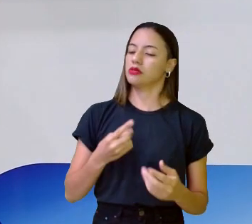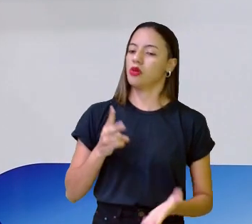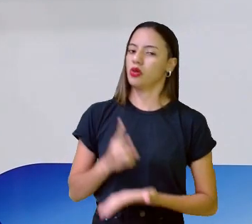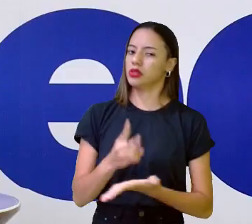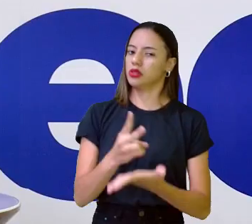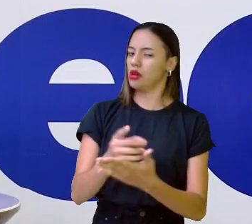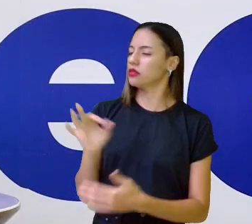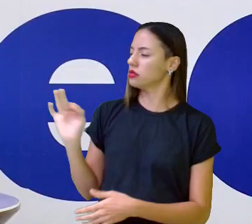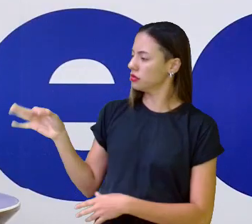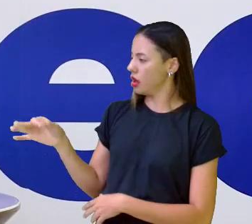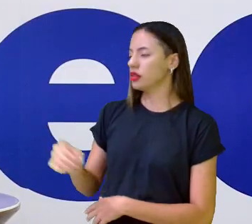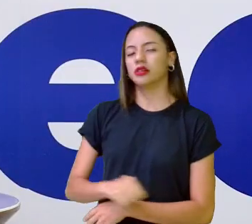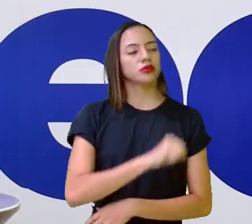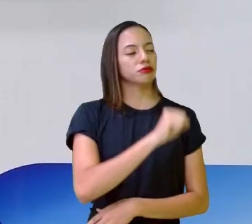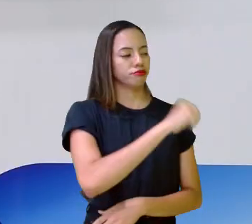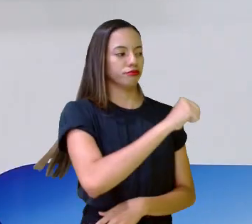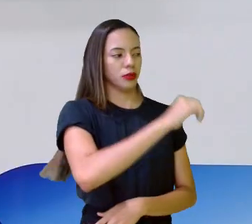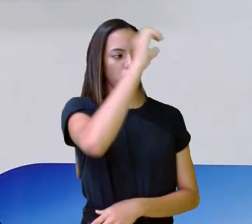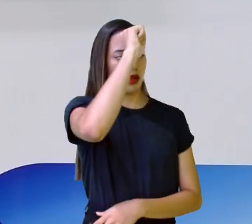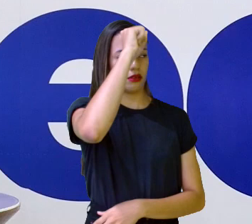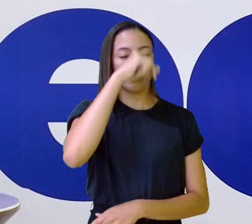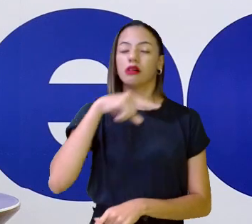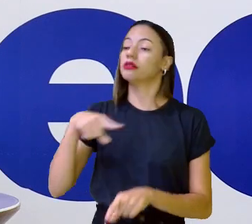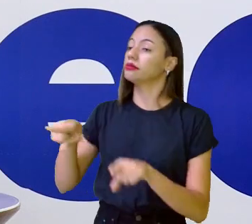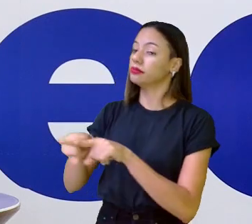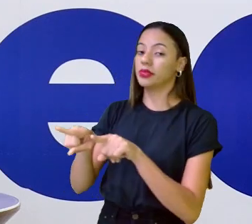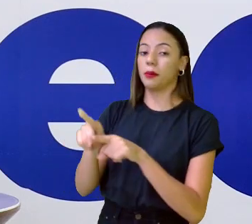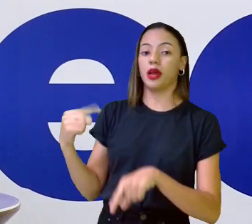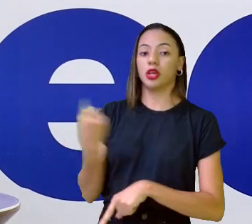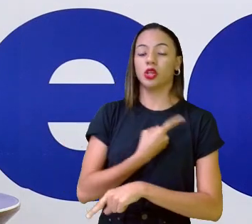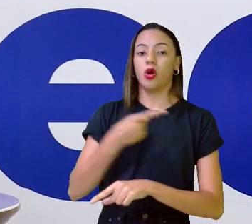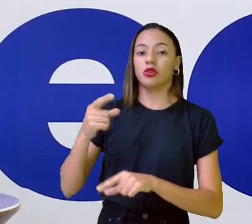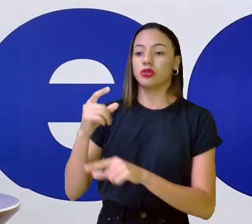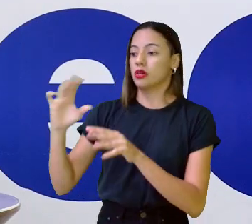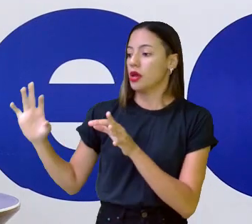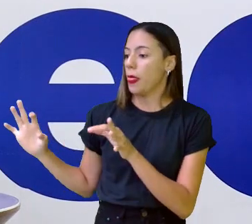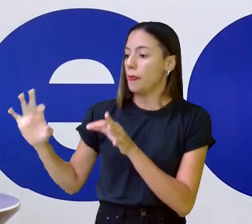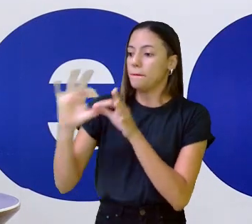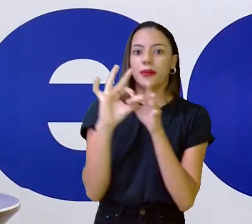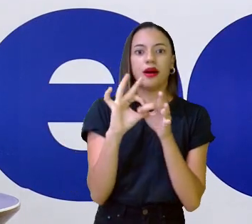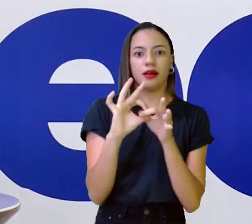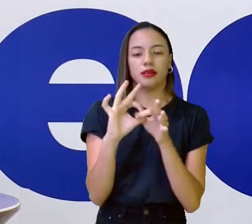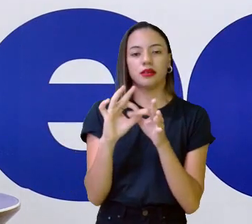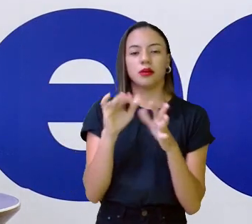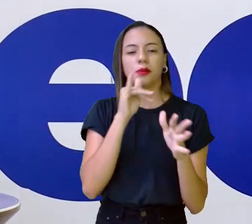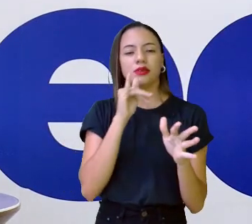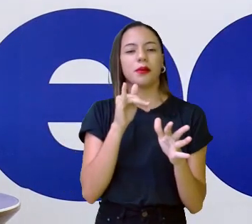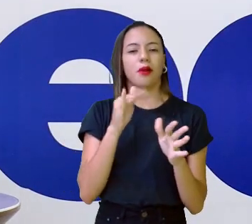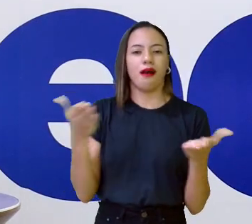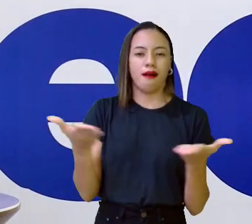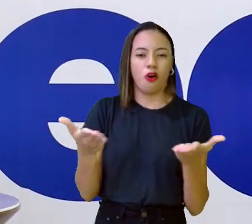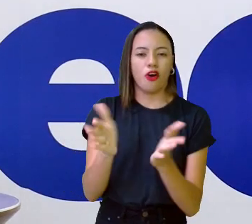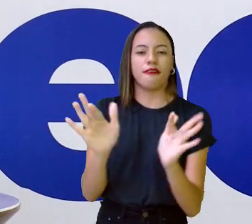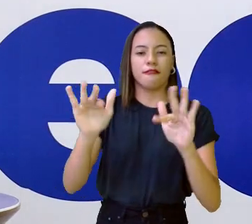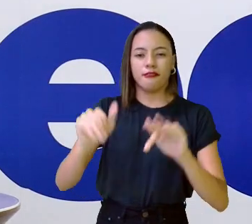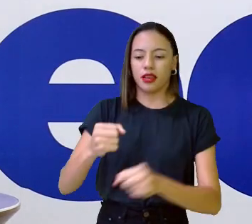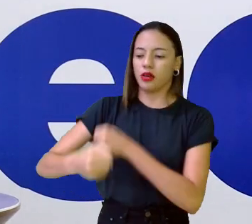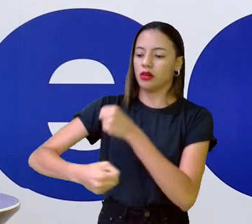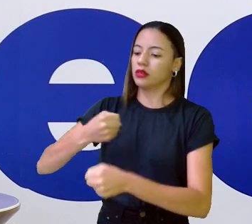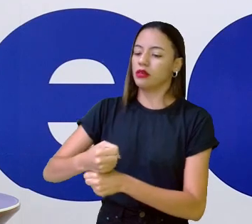professora? Esse aprendizado. E amarrando, né, pessoal? A gente está chegando Sim. bem no finalzinho, né, do nosso ano. Então, é importante a